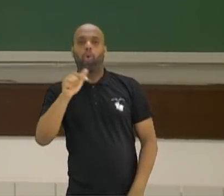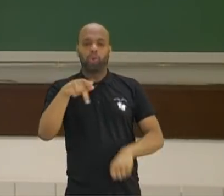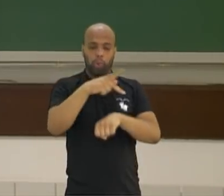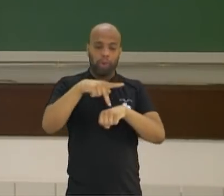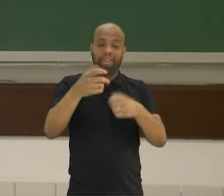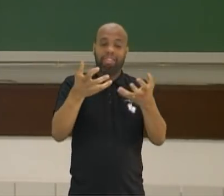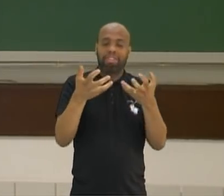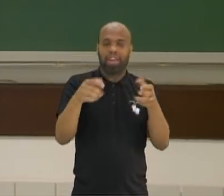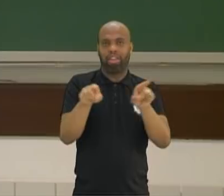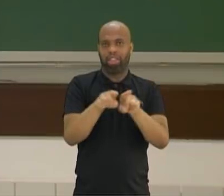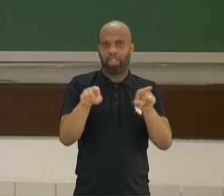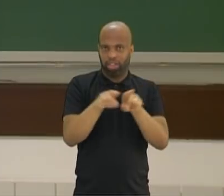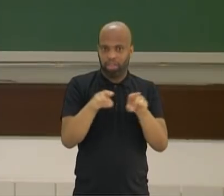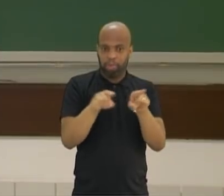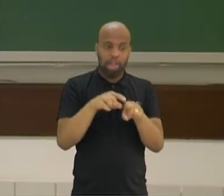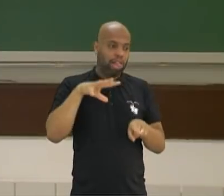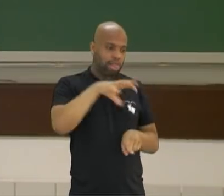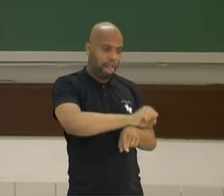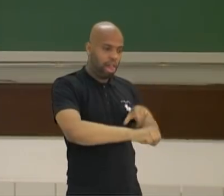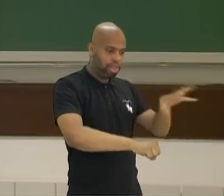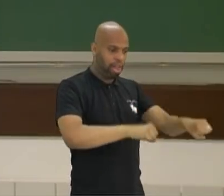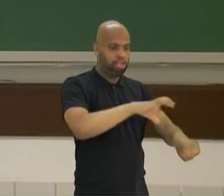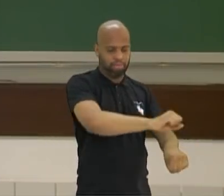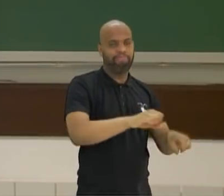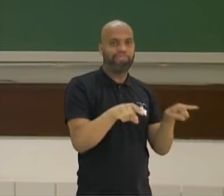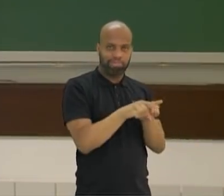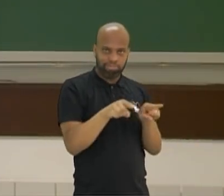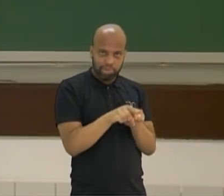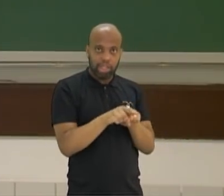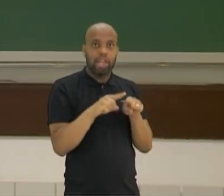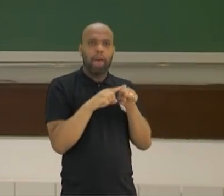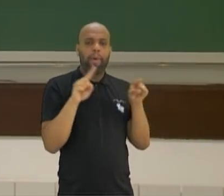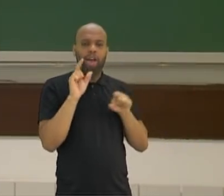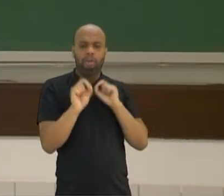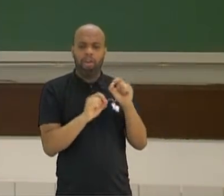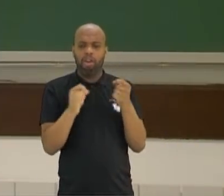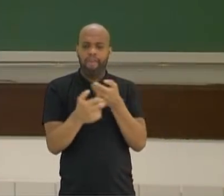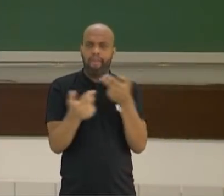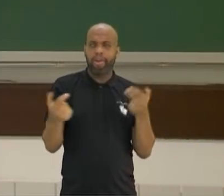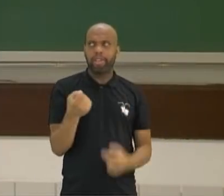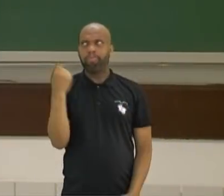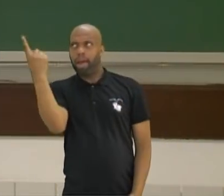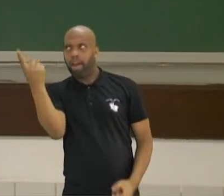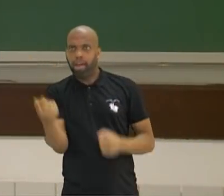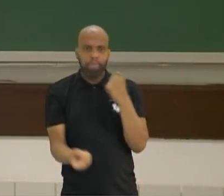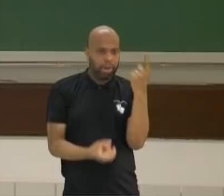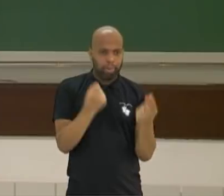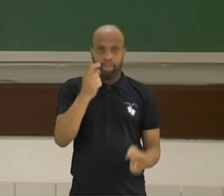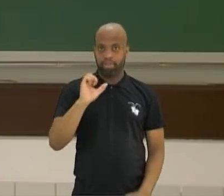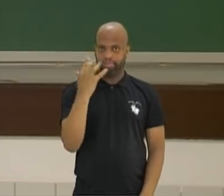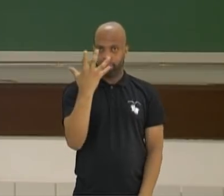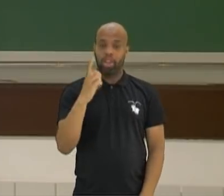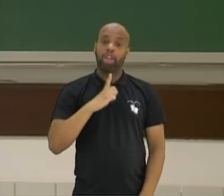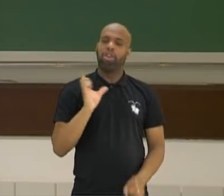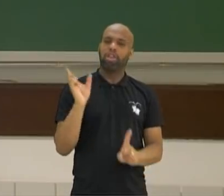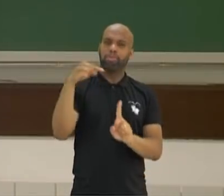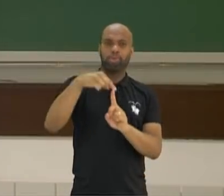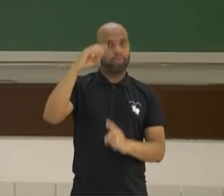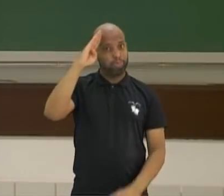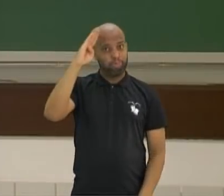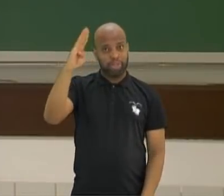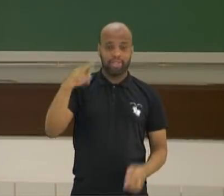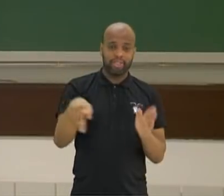quererem tomar posse do nosso território. Mas isso foram coisas esporádicas, que vinham de vez em quando. Ainda o objetivo de